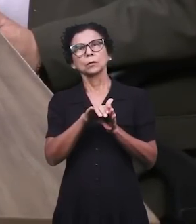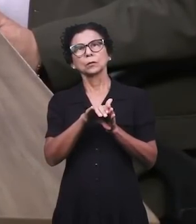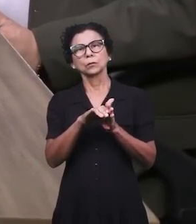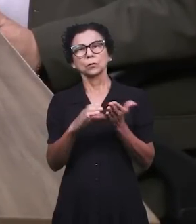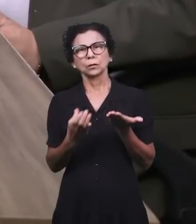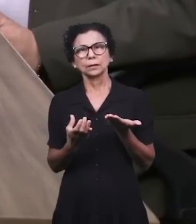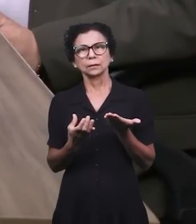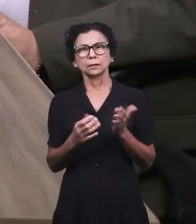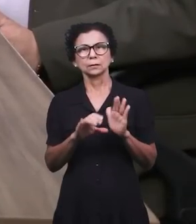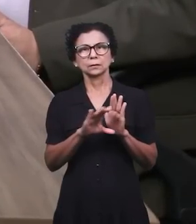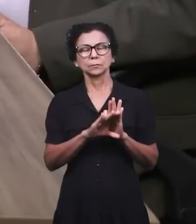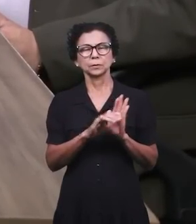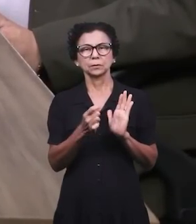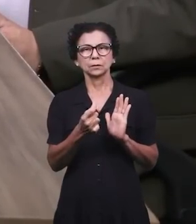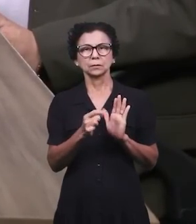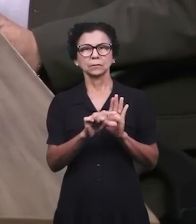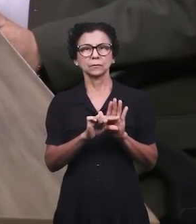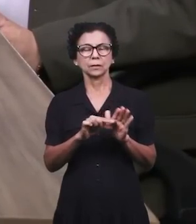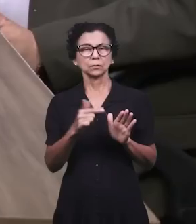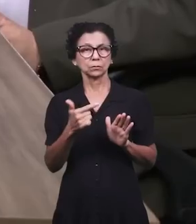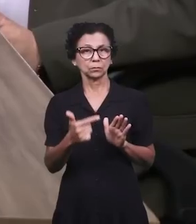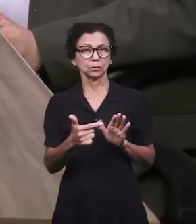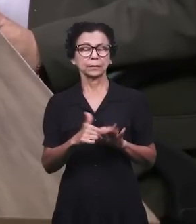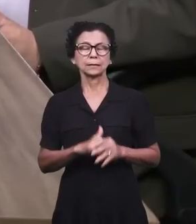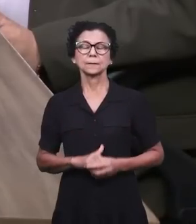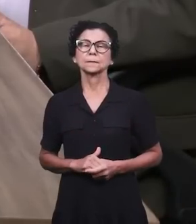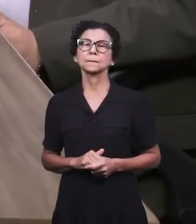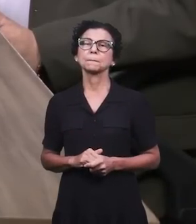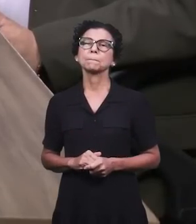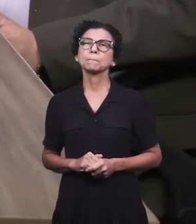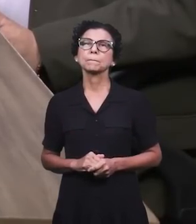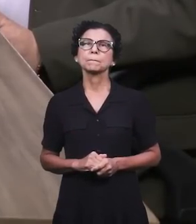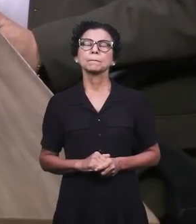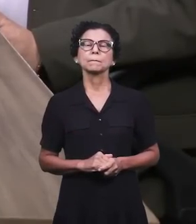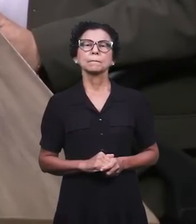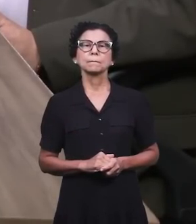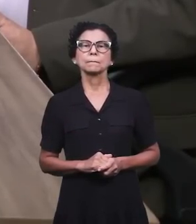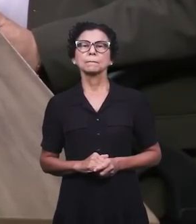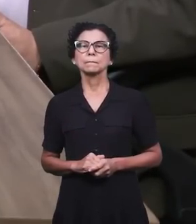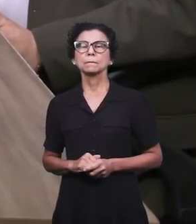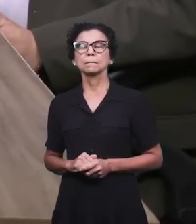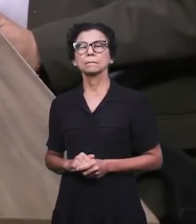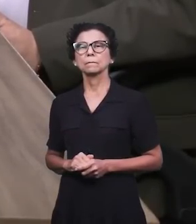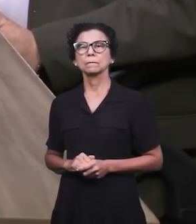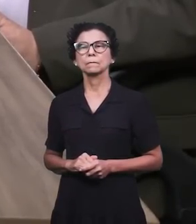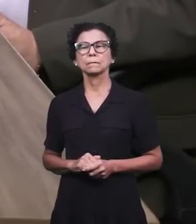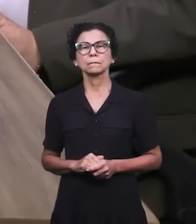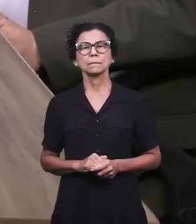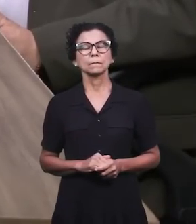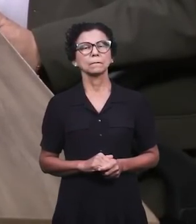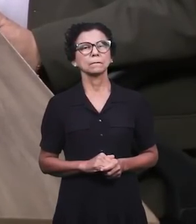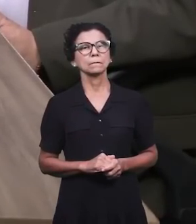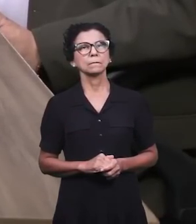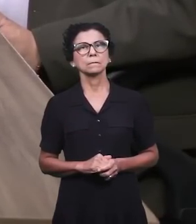capítulo 6, verso 2, que diz assim: Eu te tenho